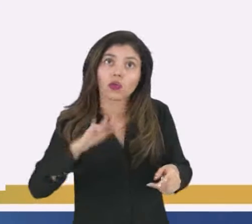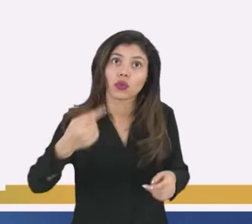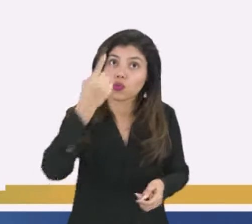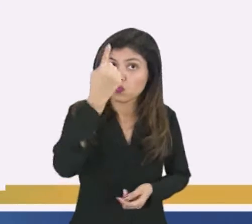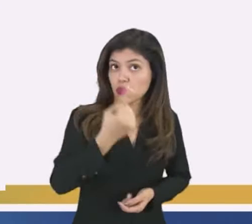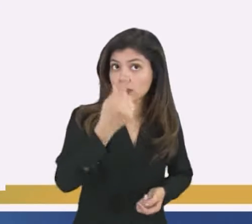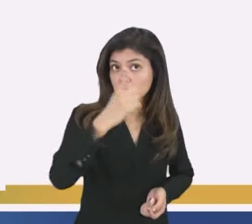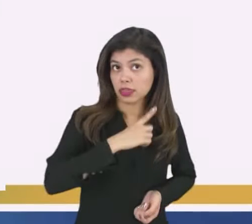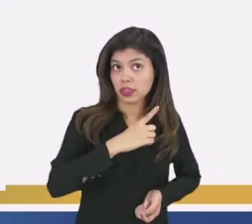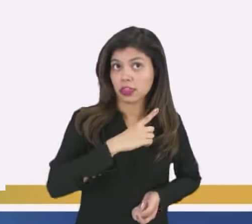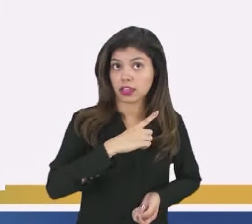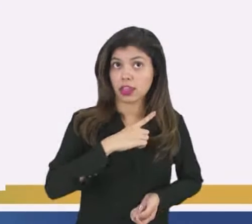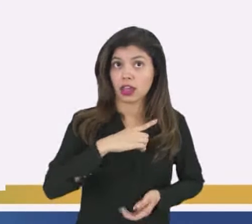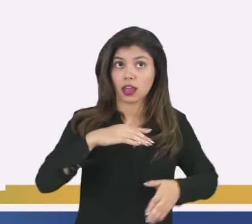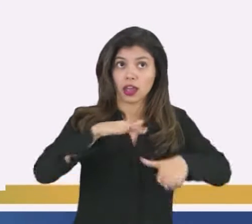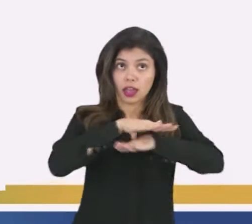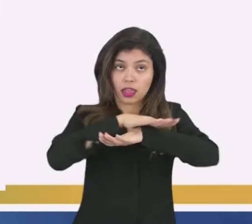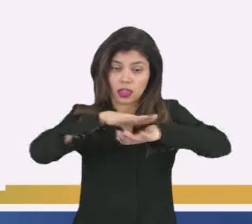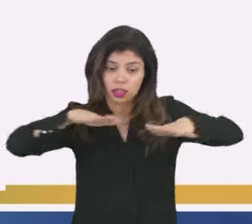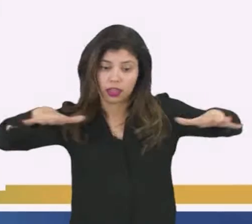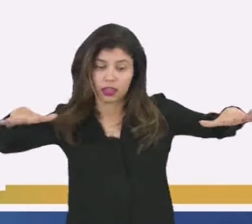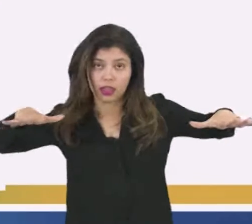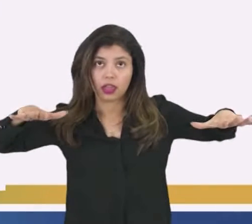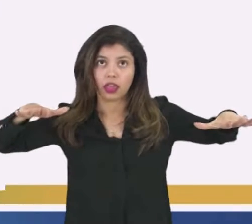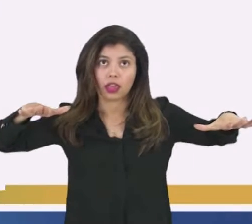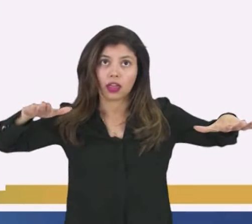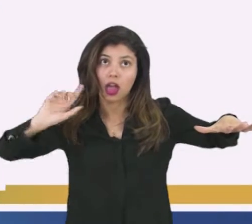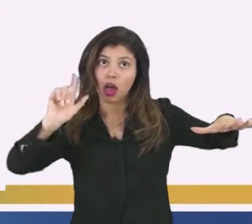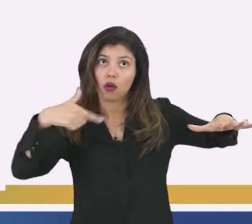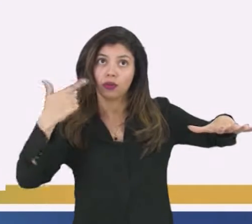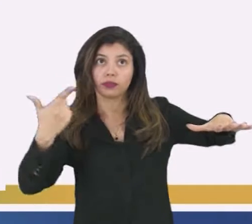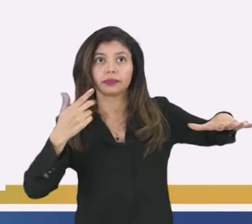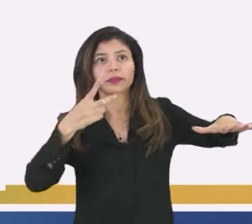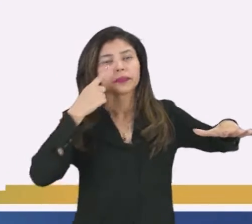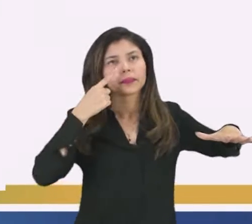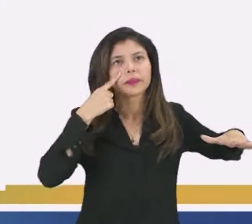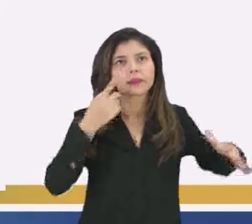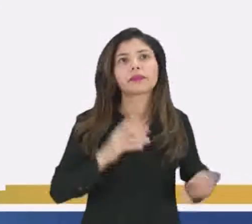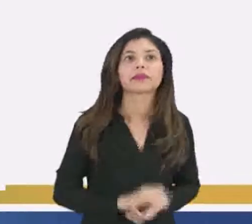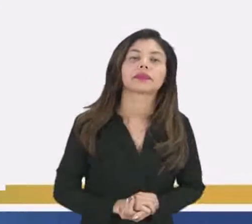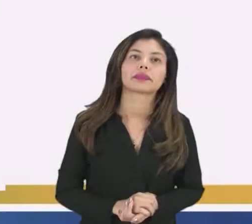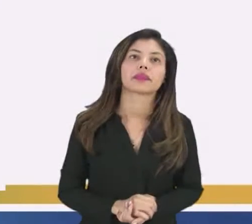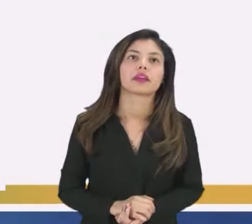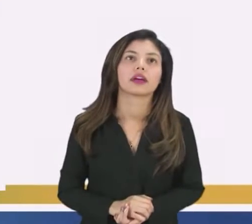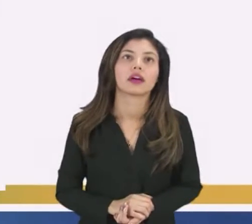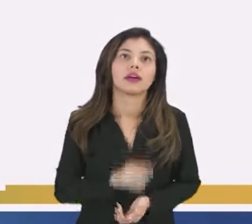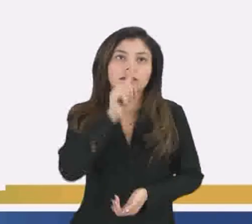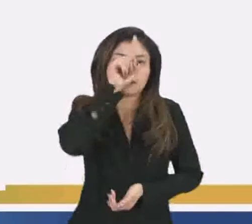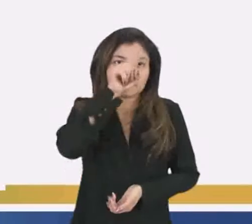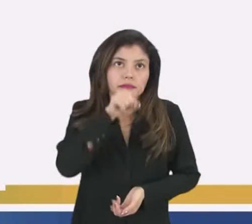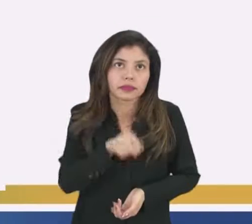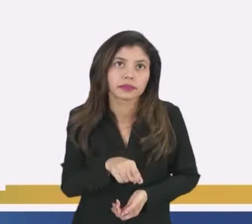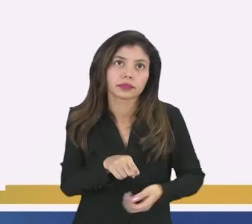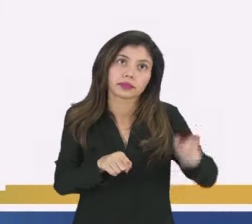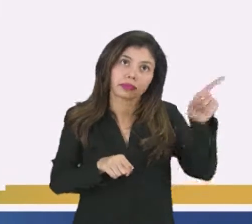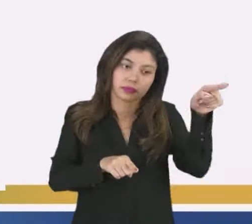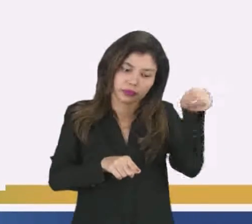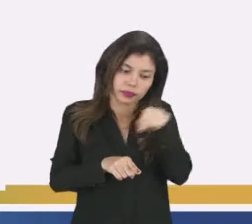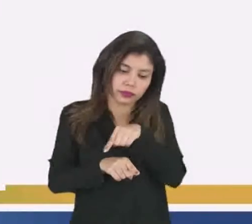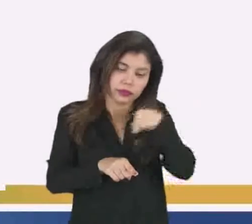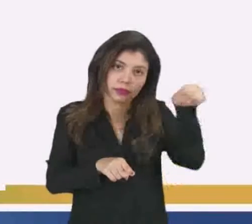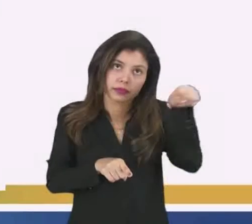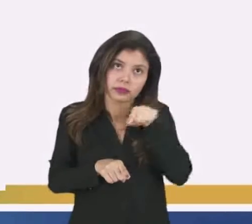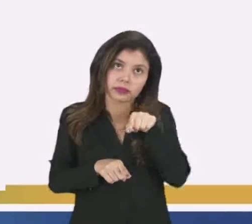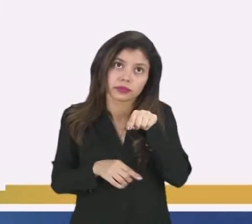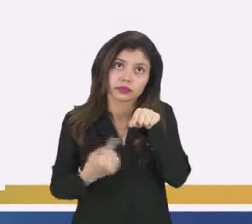um deles contém uma reta perpendicular ao outro. Dá para visualizar aqui, ó. Essa reta aqui pertence a esse plano e